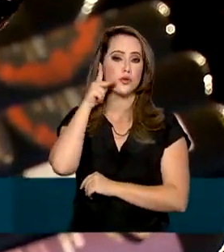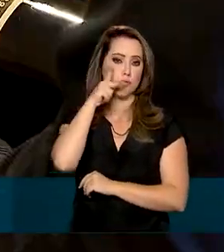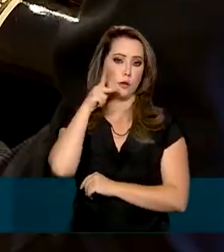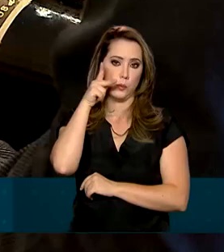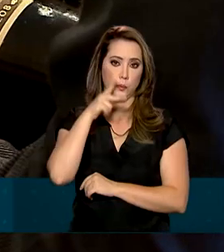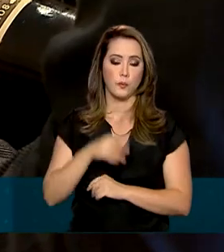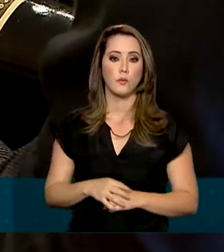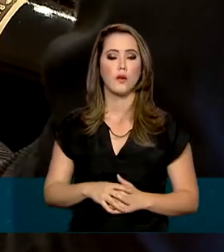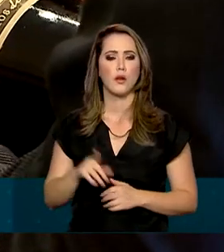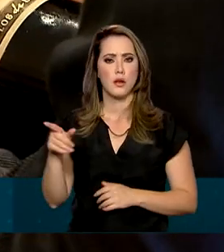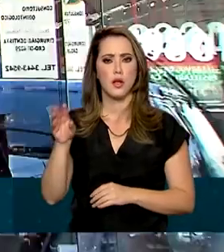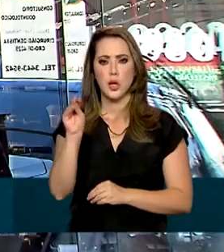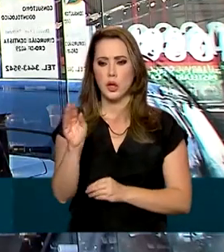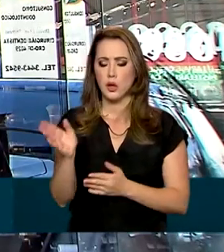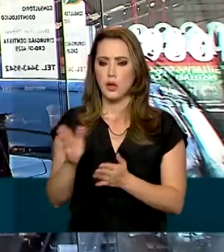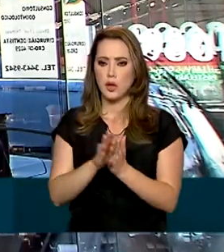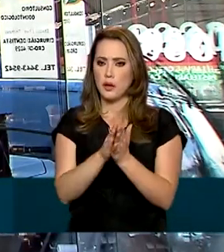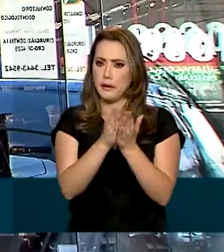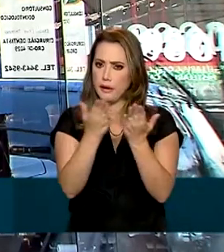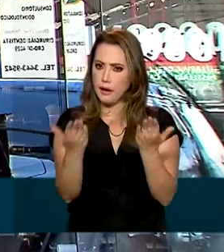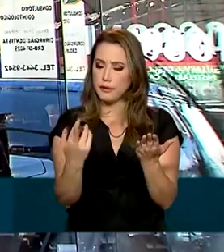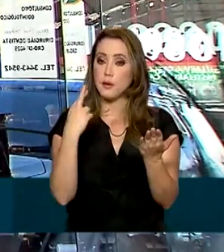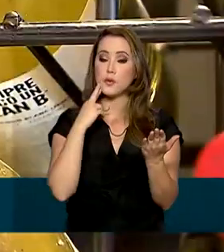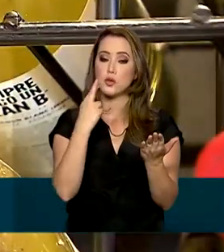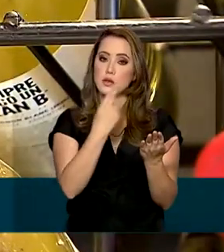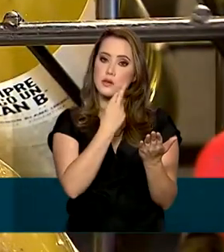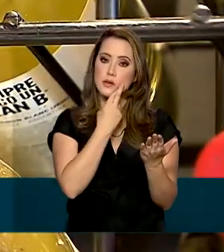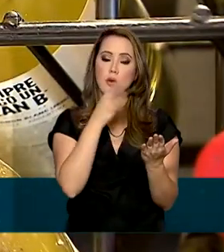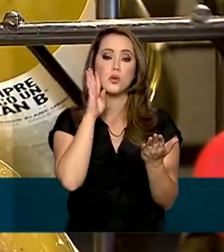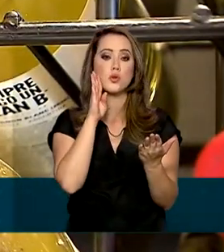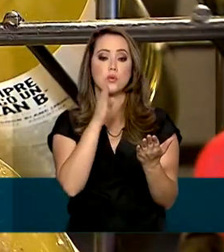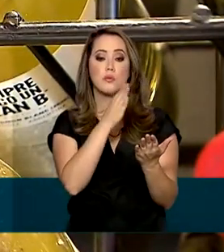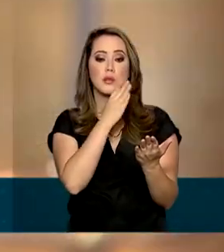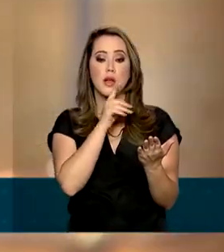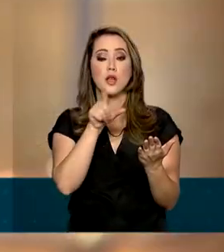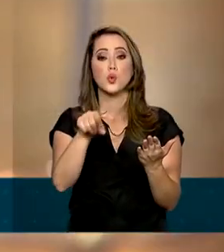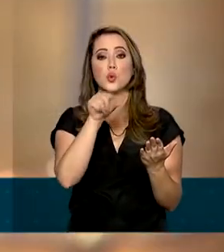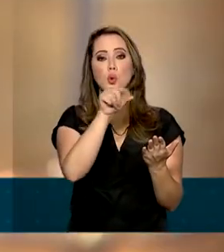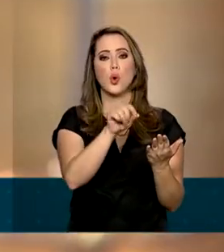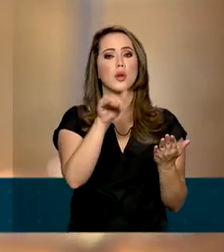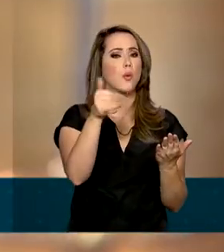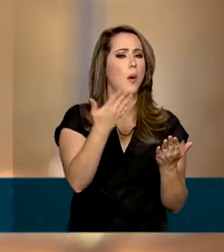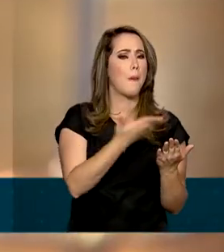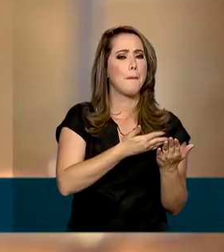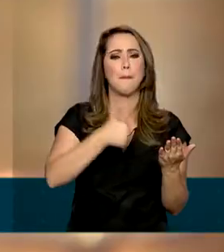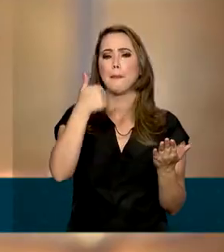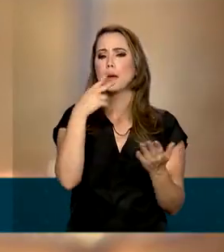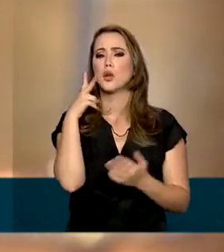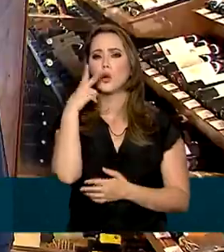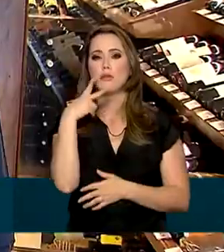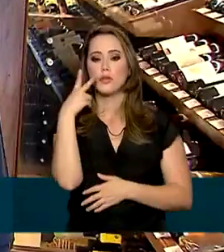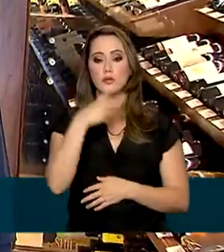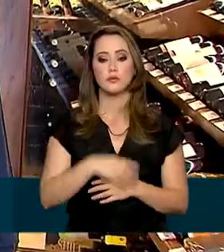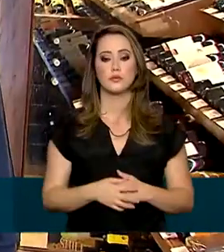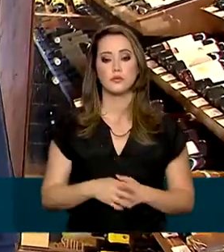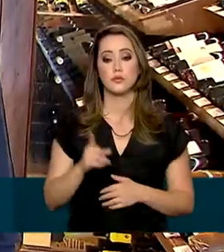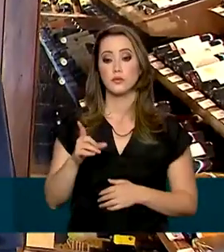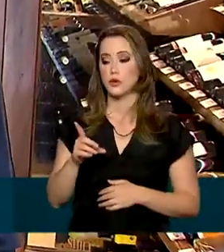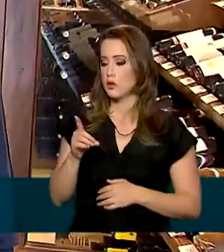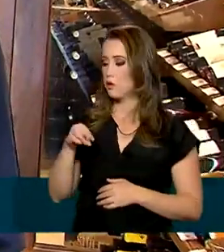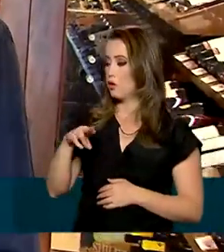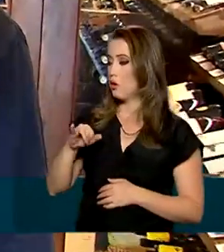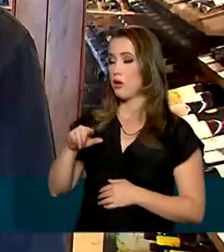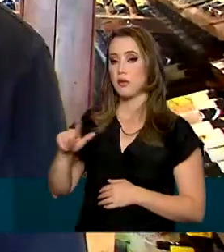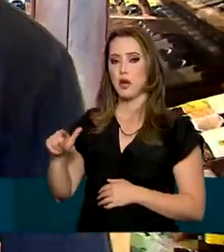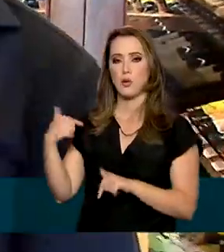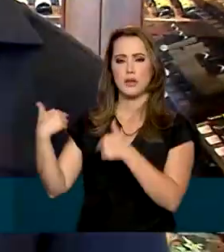vinhos. Ele cuida do cardápio de restaurantes, bares e indica rótulos que combinam com os pratos pedidos. O Daniel